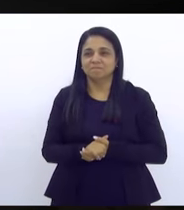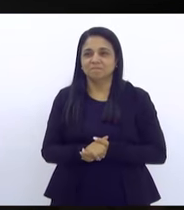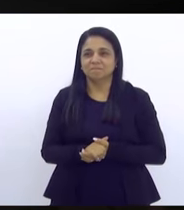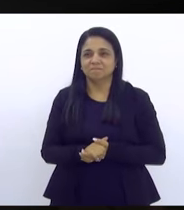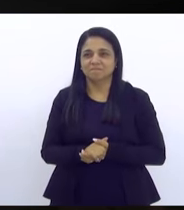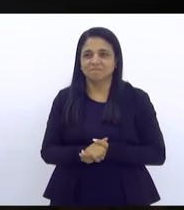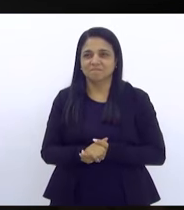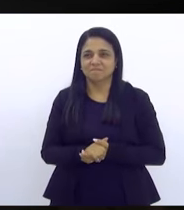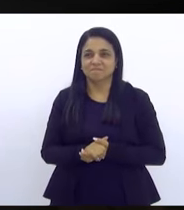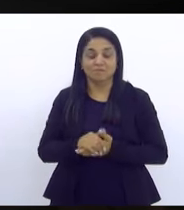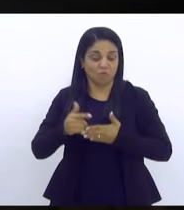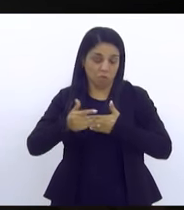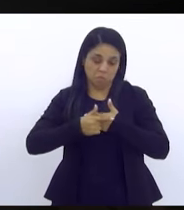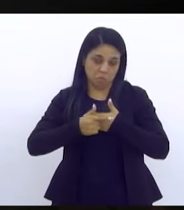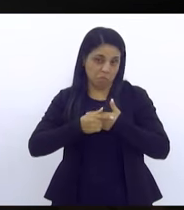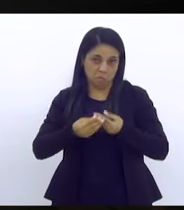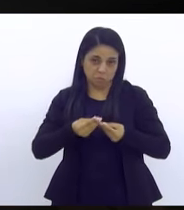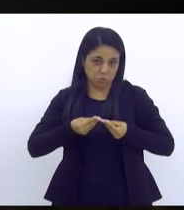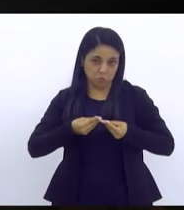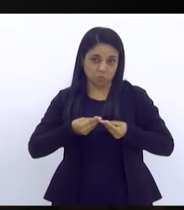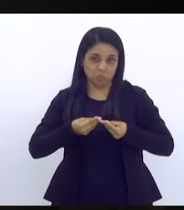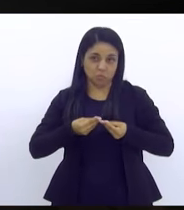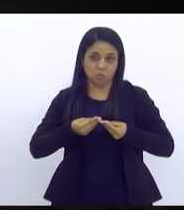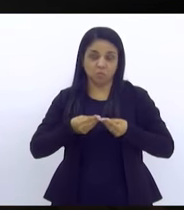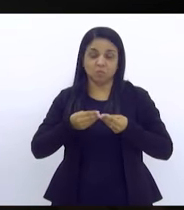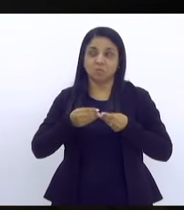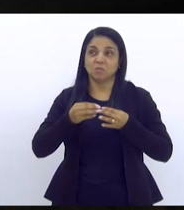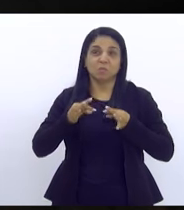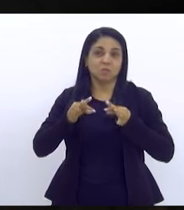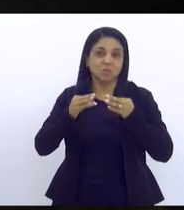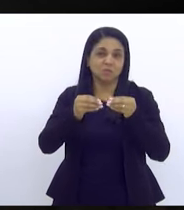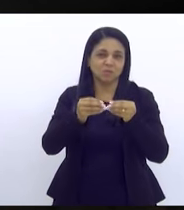não vou receber papelzinho, porque eu vou dizer, tenham todos